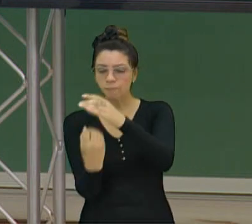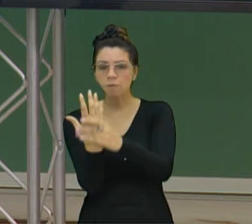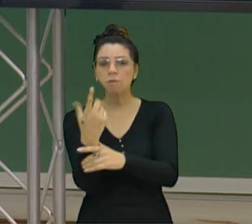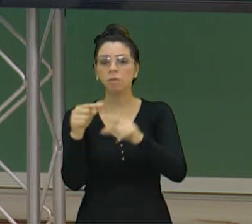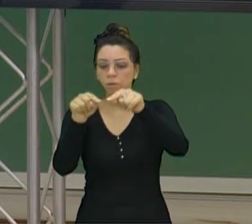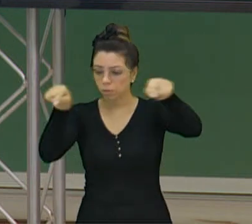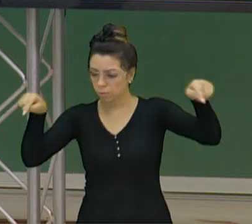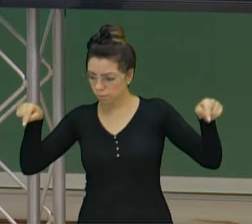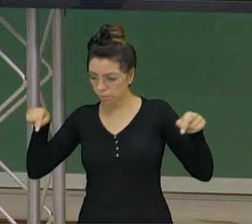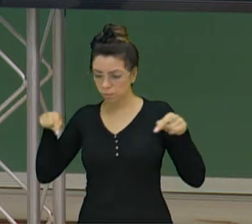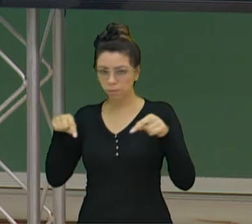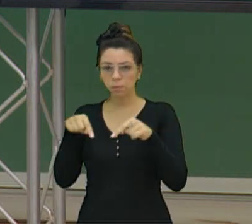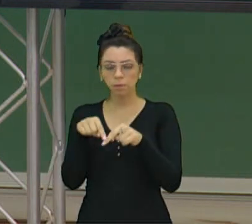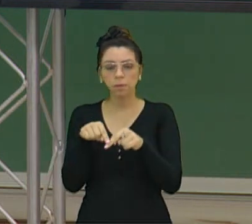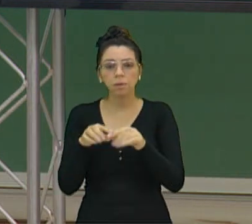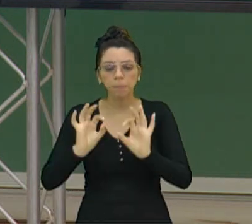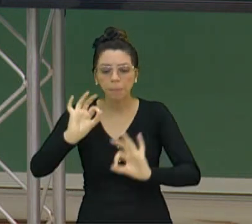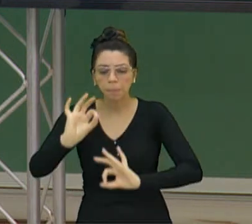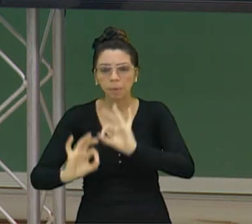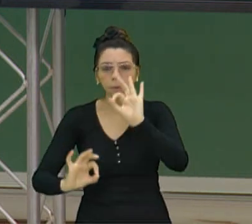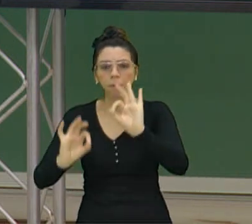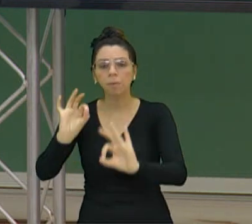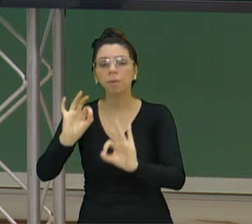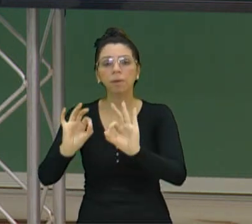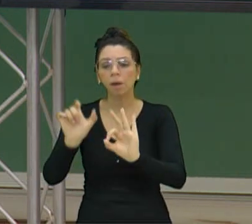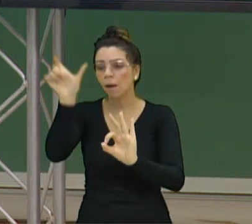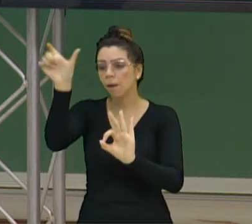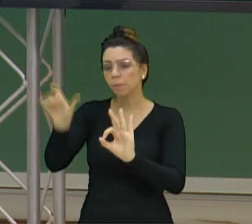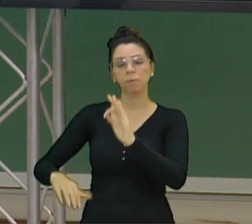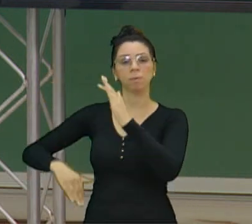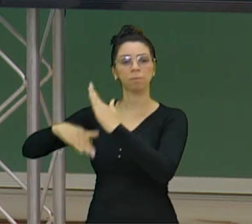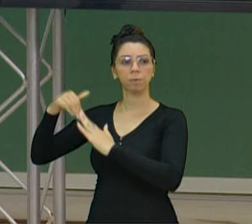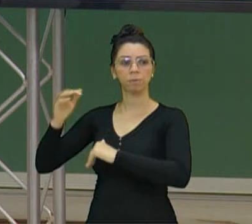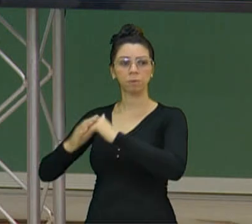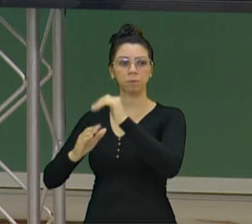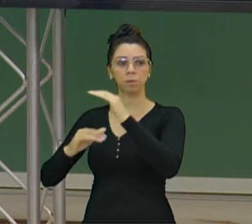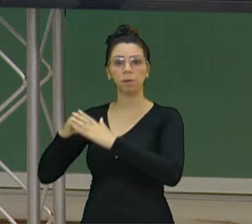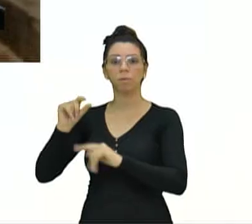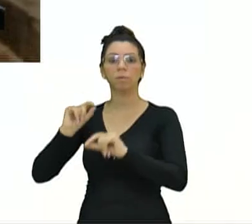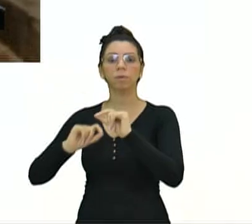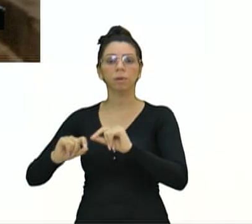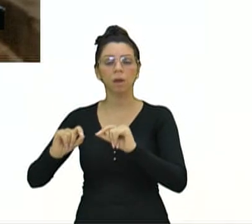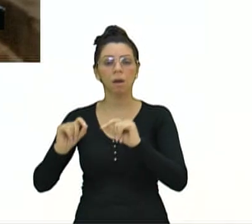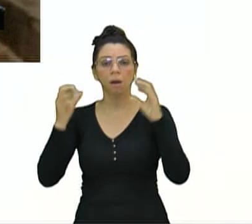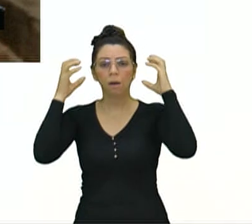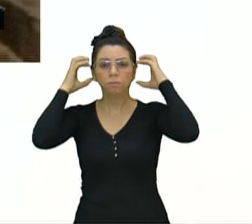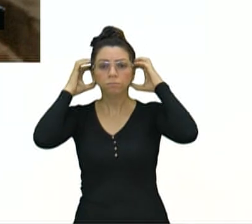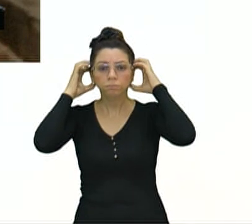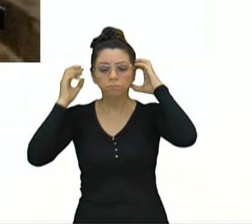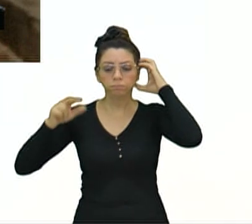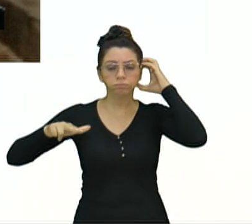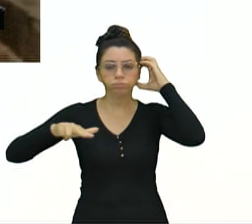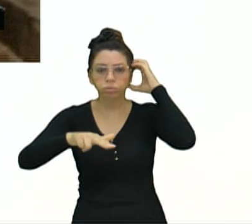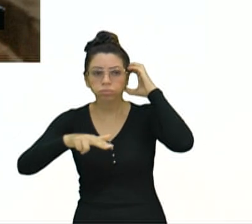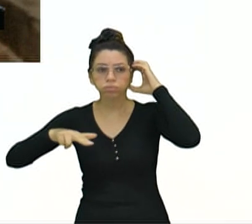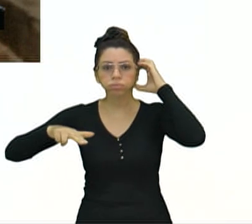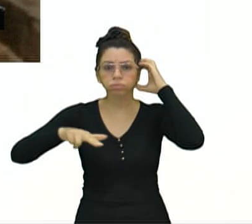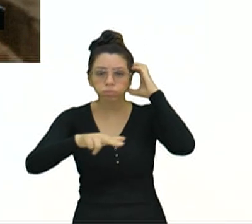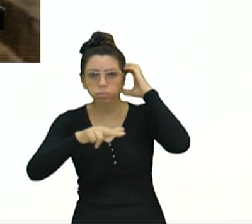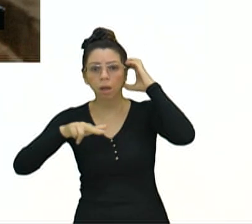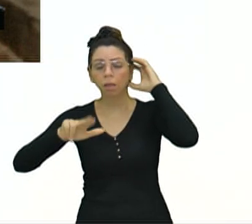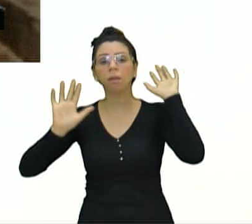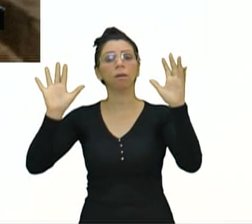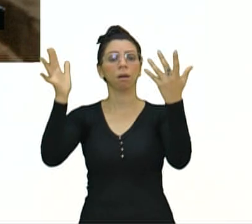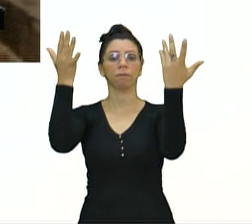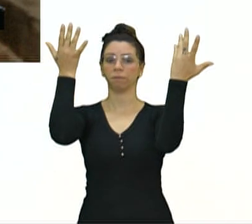e é manipulado pelo DJ, guia várias pessoas em suas movimentações, em festas